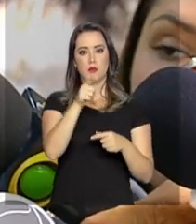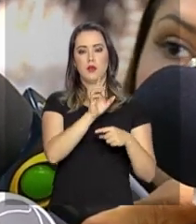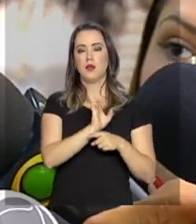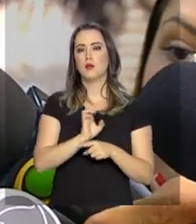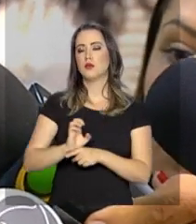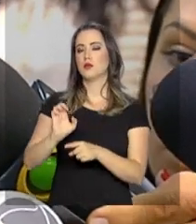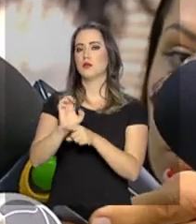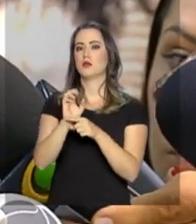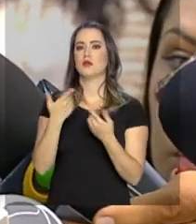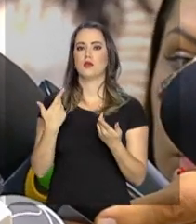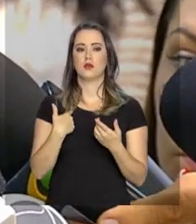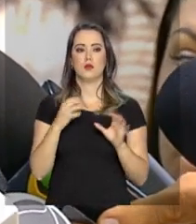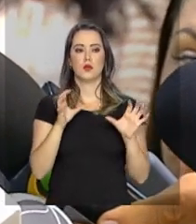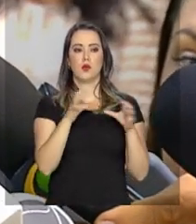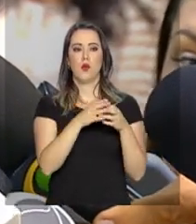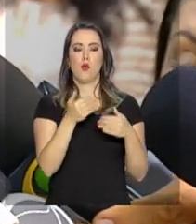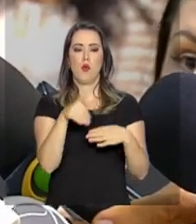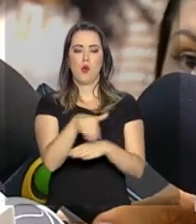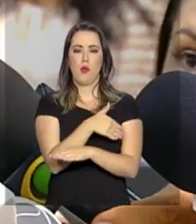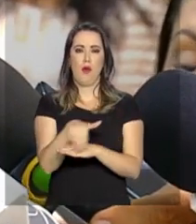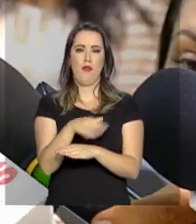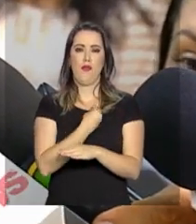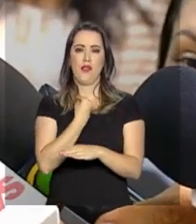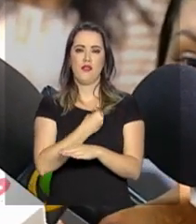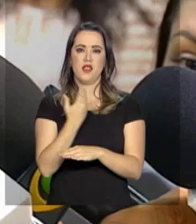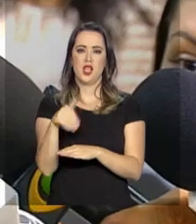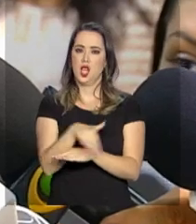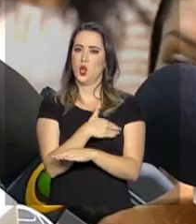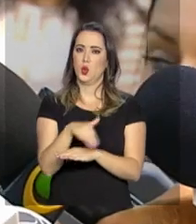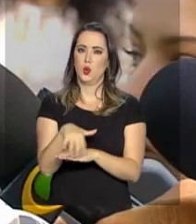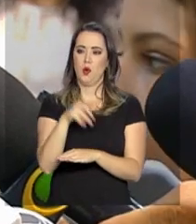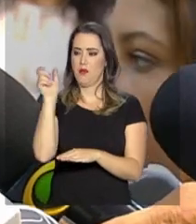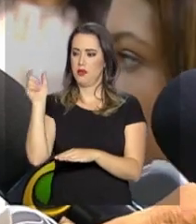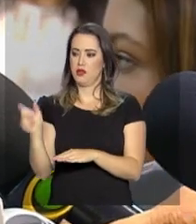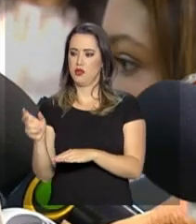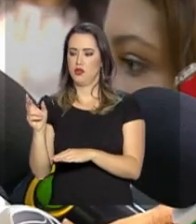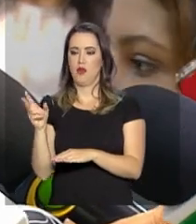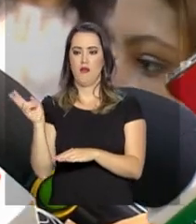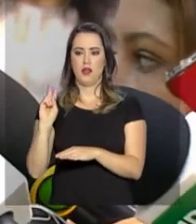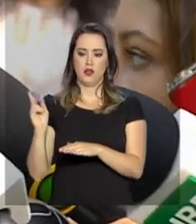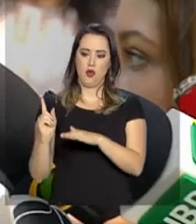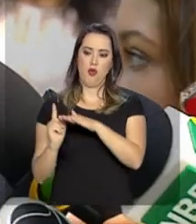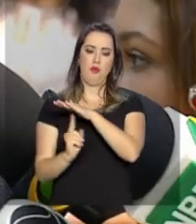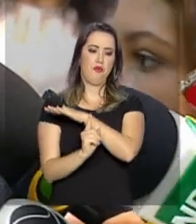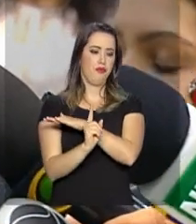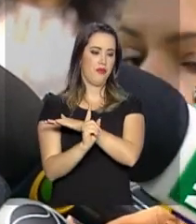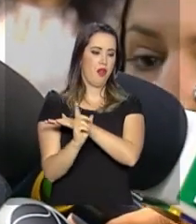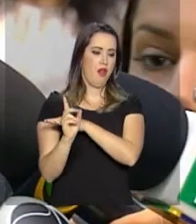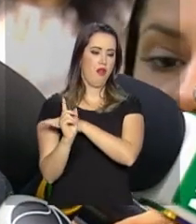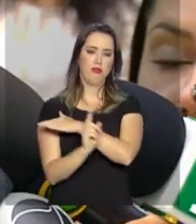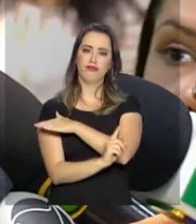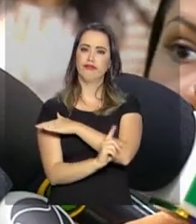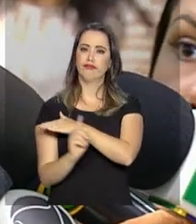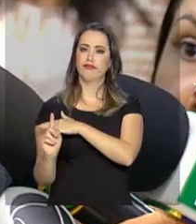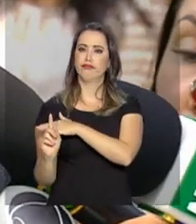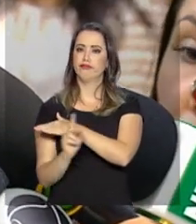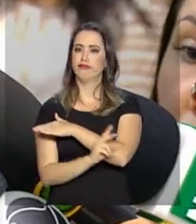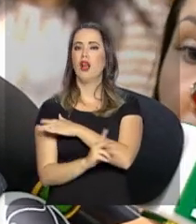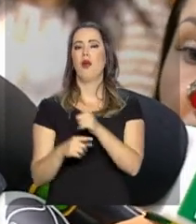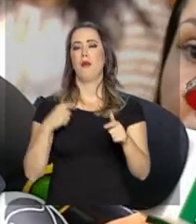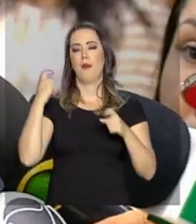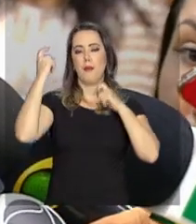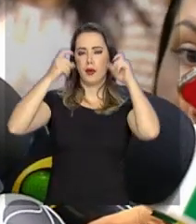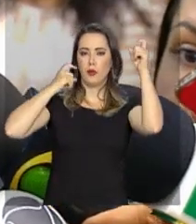para não permitir que o excedente vá para a rua. Porque quando ele vai para a rua, o excedente dos migrantes não fica no abrigo, vai para a rua, isso gera tensão, isso